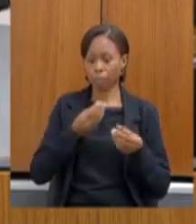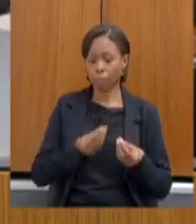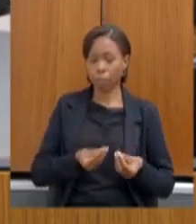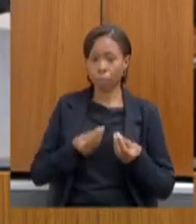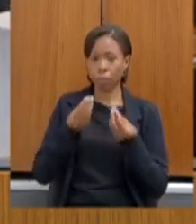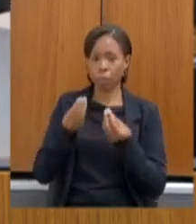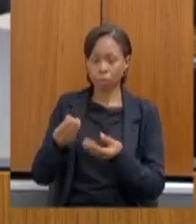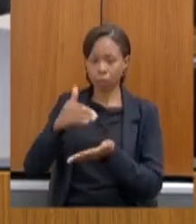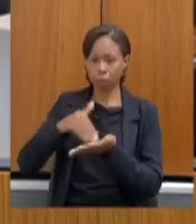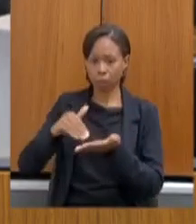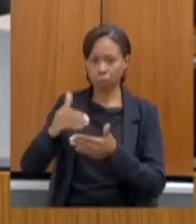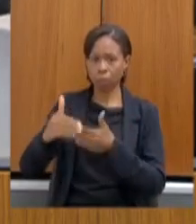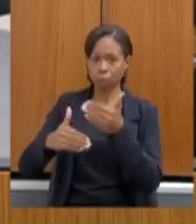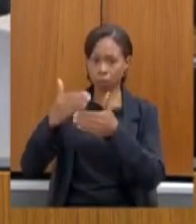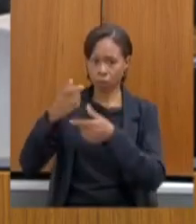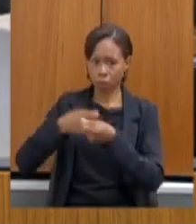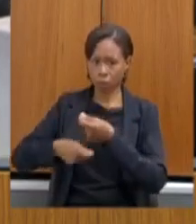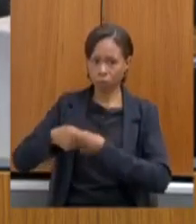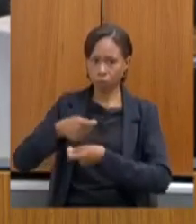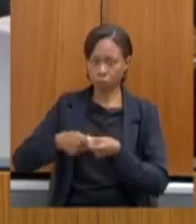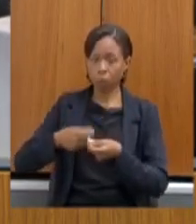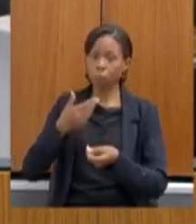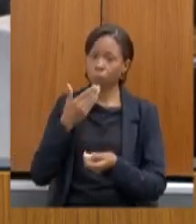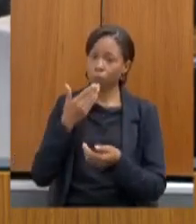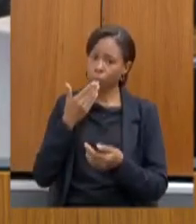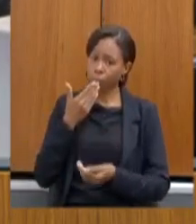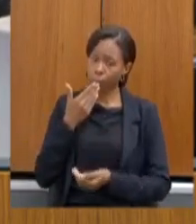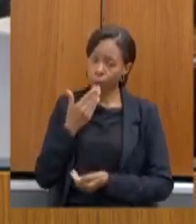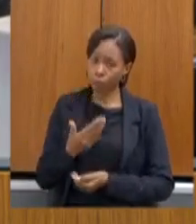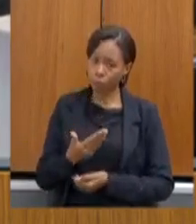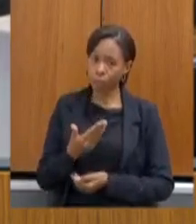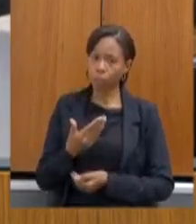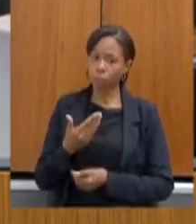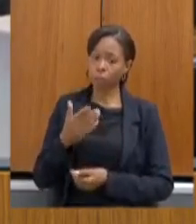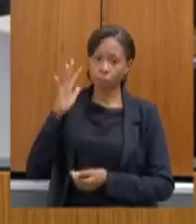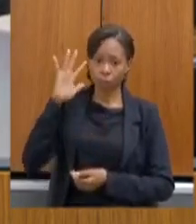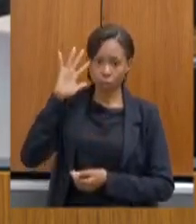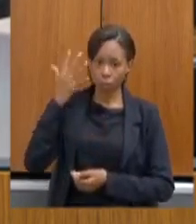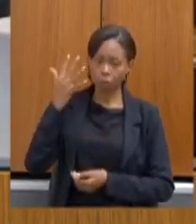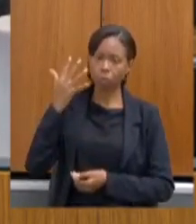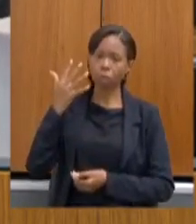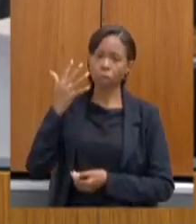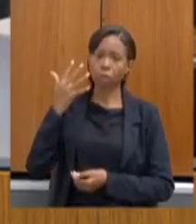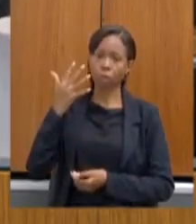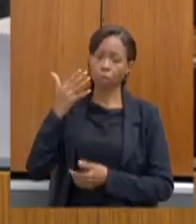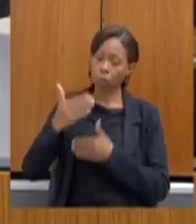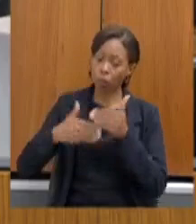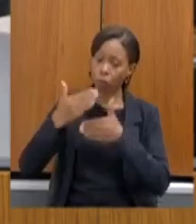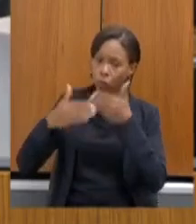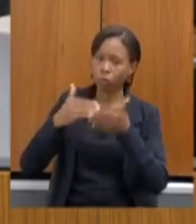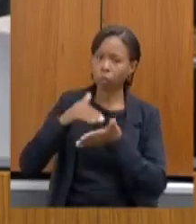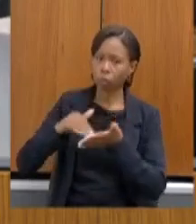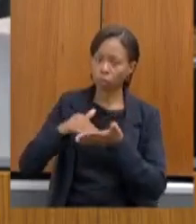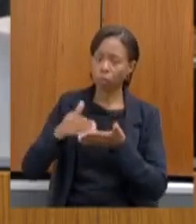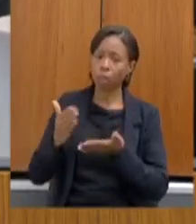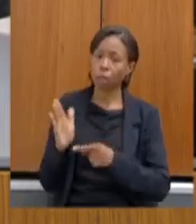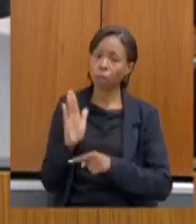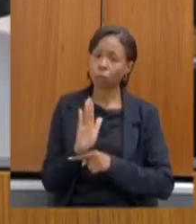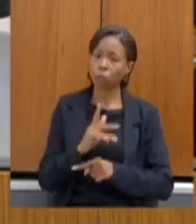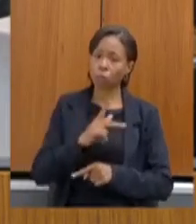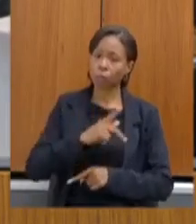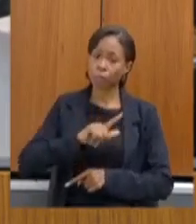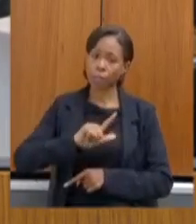secretaria de estado de desenvolvimento econômico pedido de providências para que a secretaria se envolva e ajude nos debates em torno do